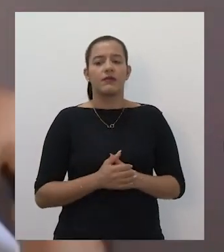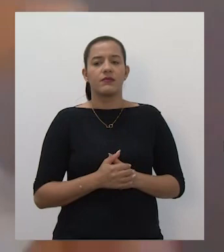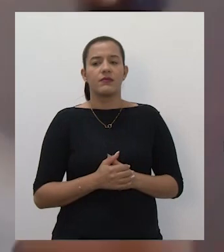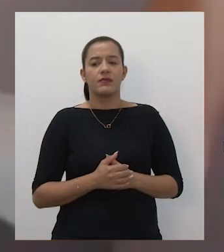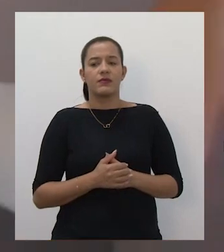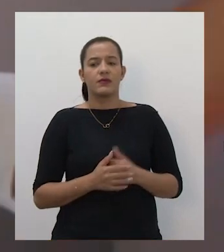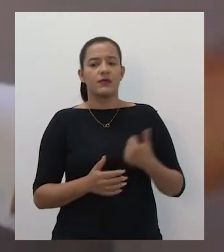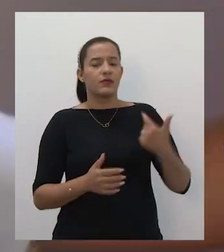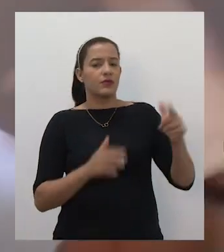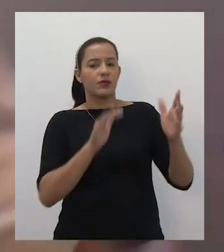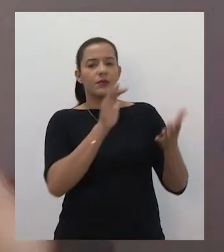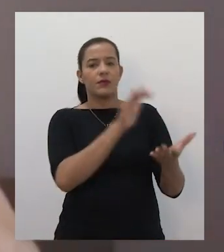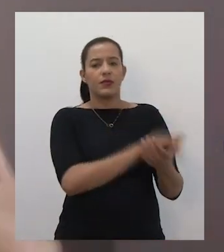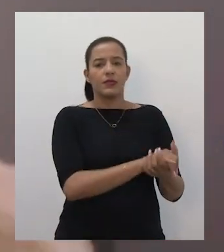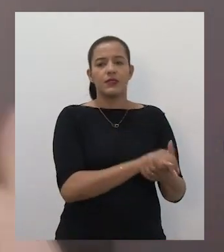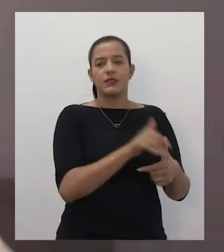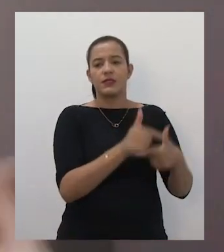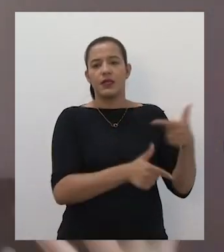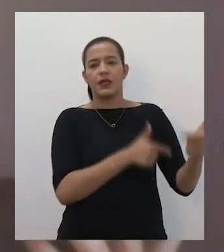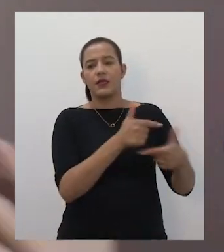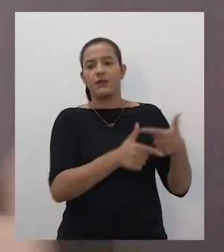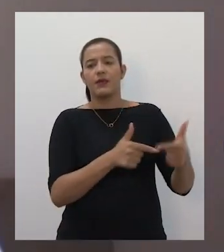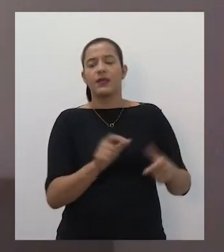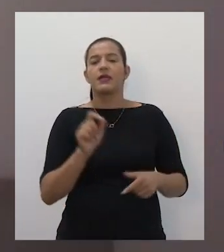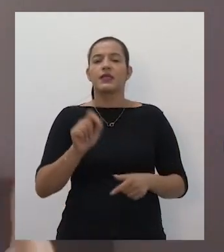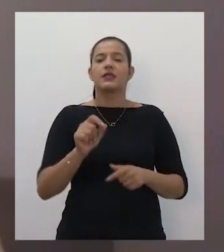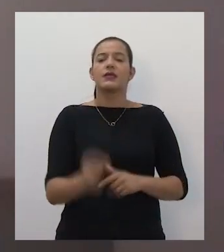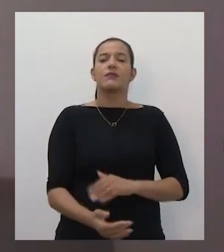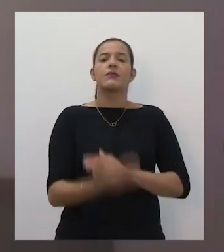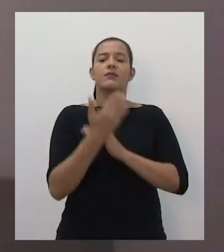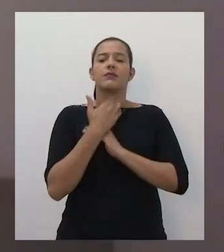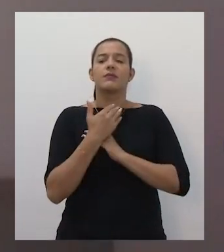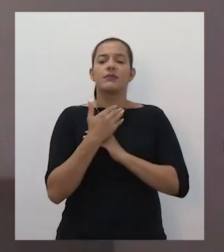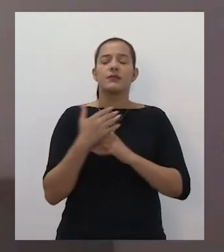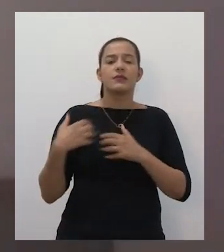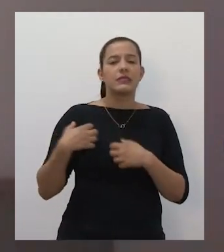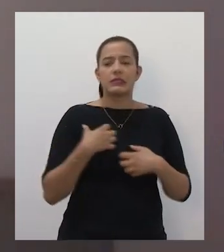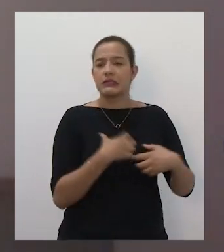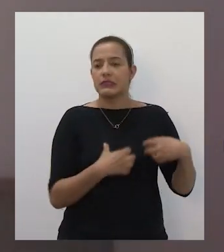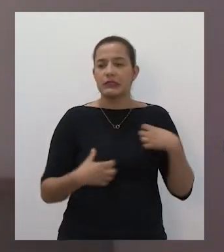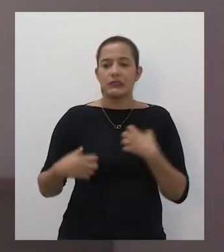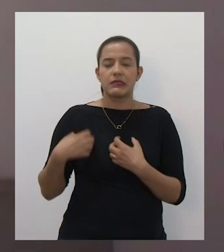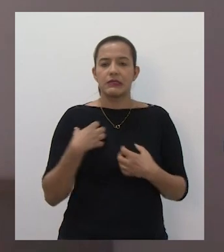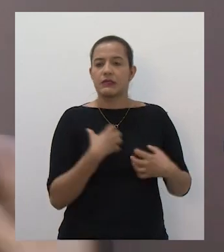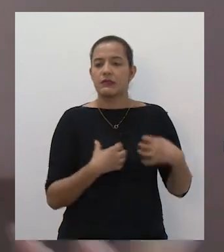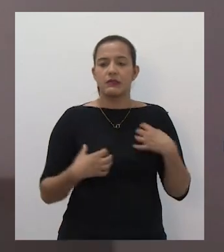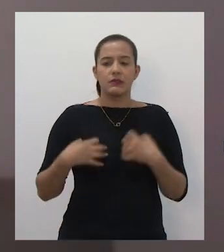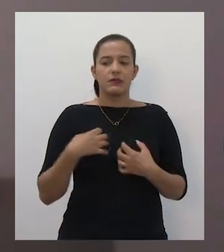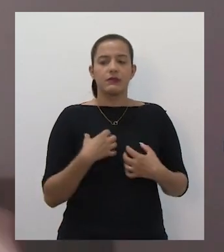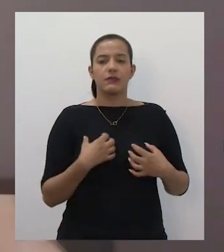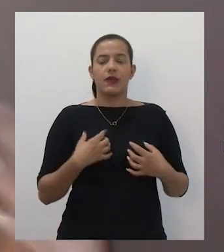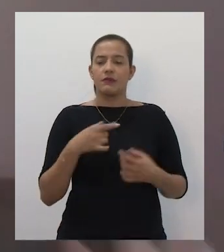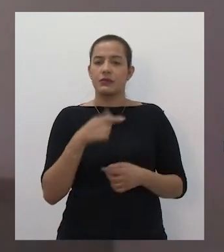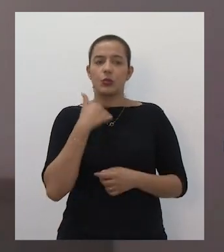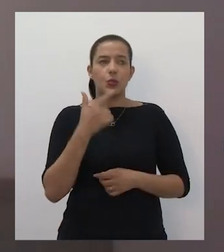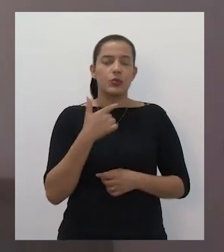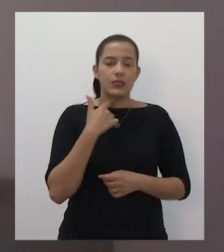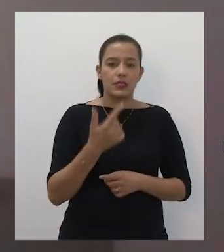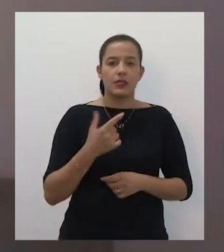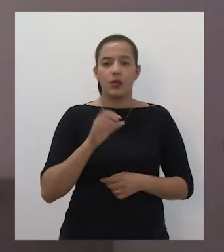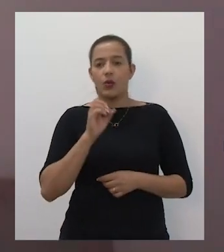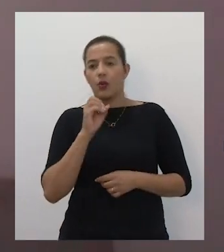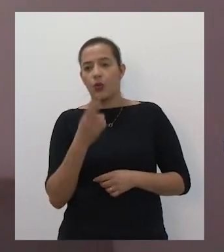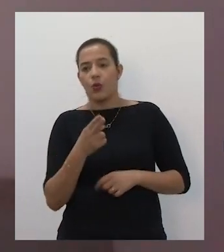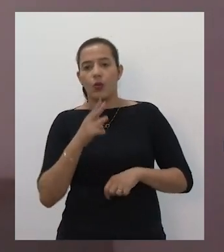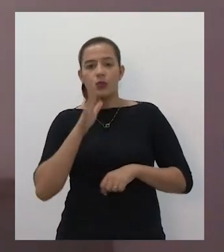teu companheiro está trabalhando também. Quem pode me ajudar? Dava aquela angústia. Você não conseguia, ou demorava